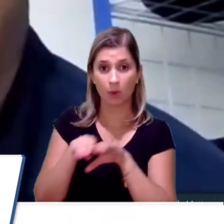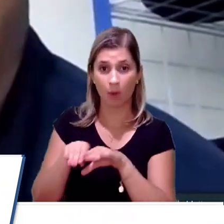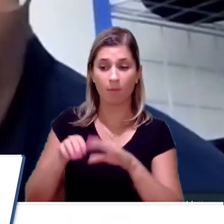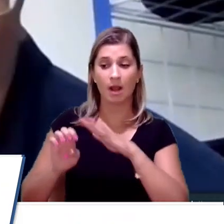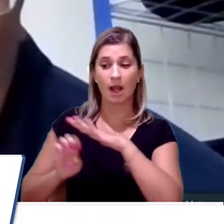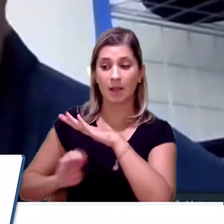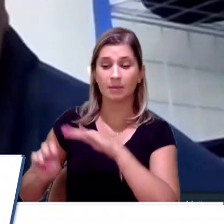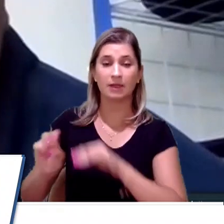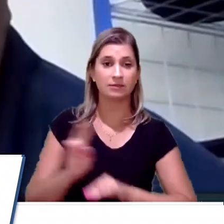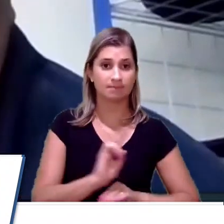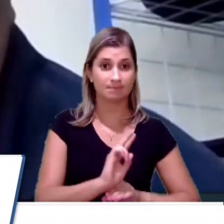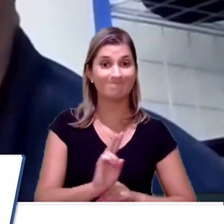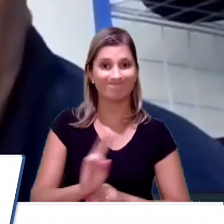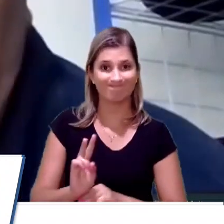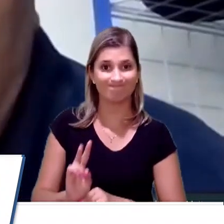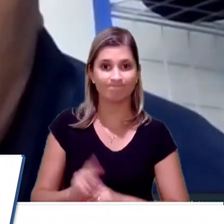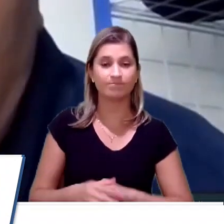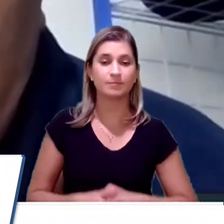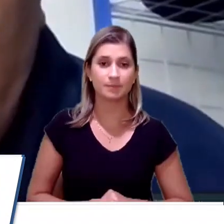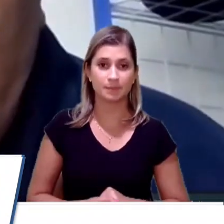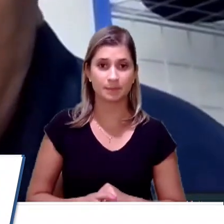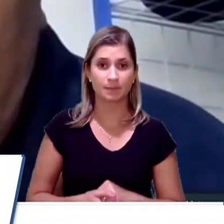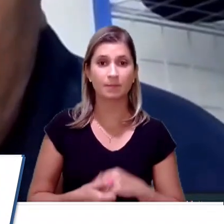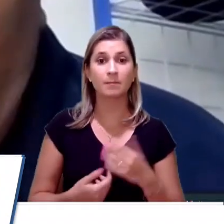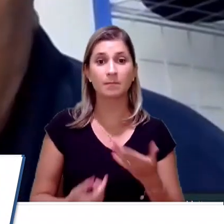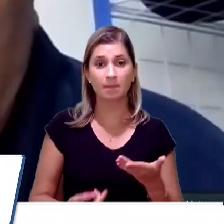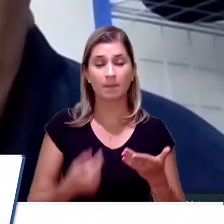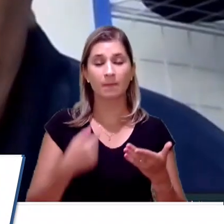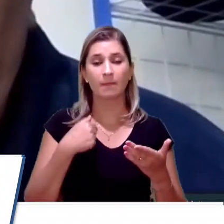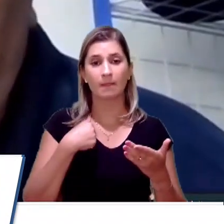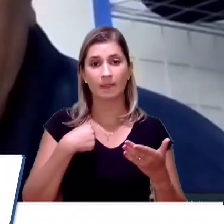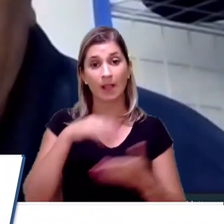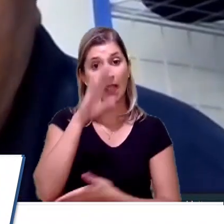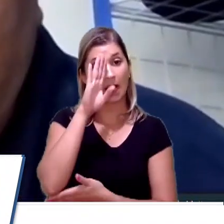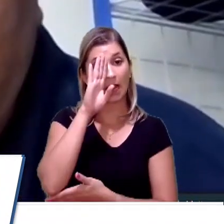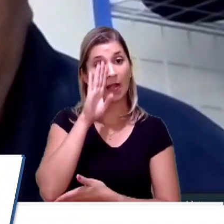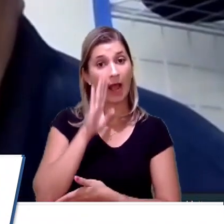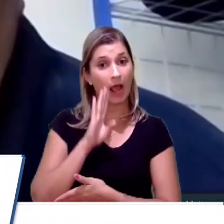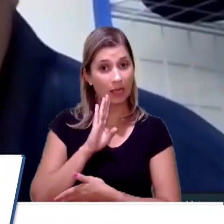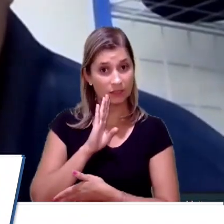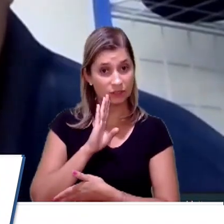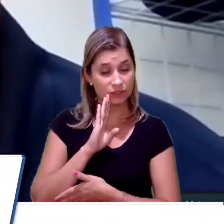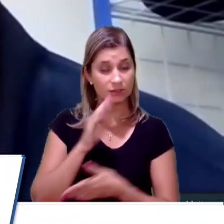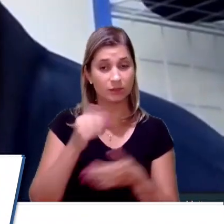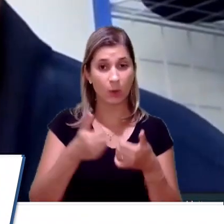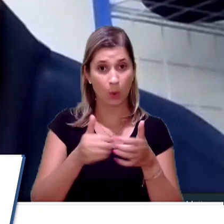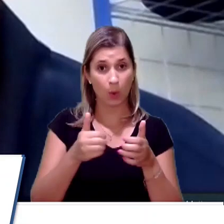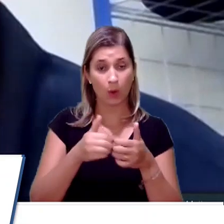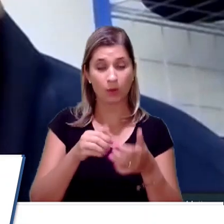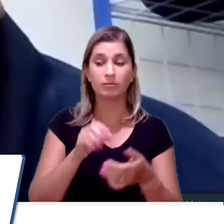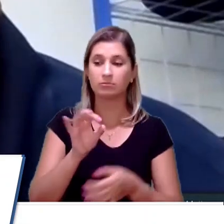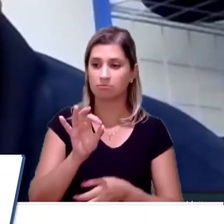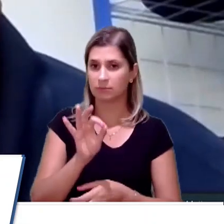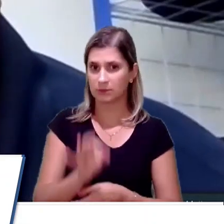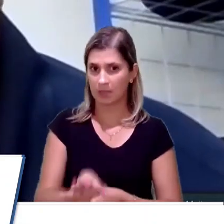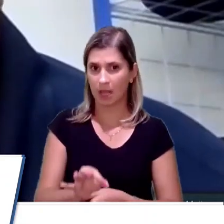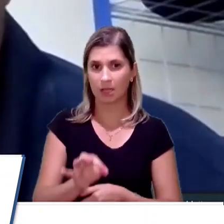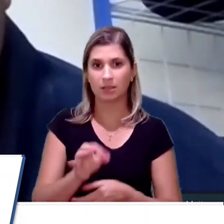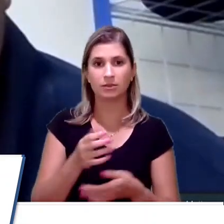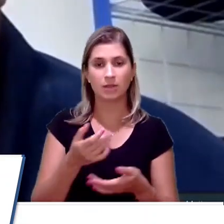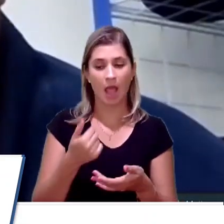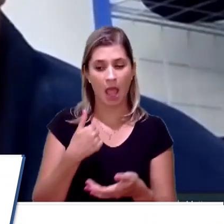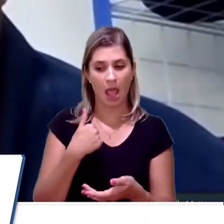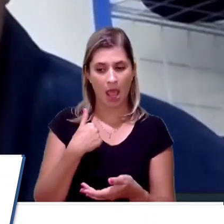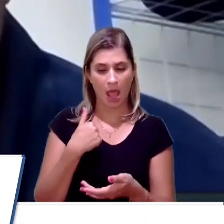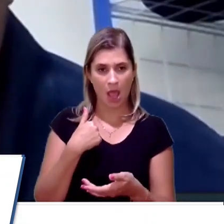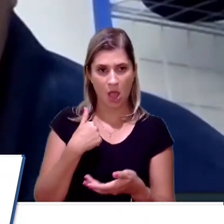no tocante a isso daqui, a gratuidade, com certeza tem meu voto, porque não seria eu que iria votar